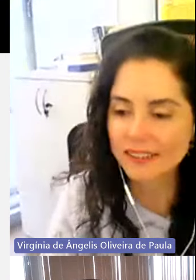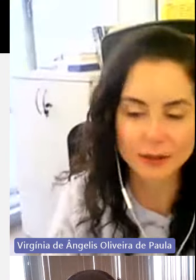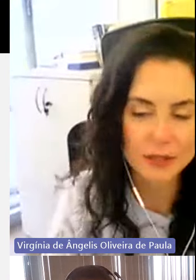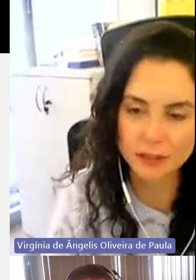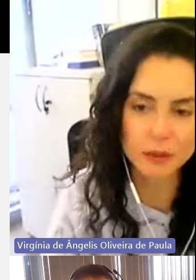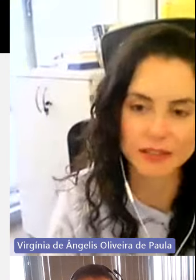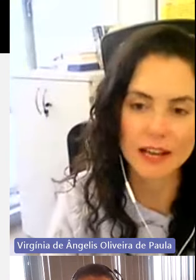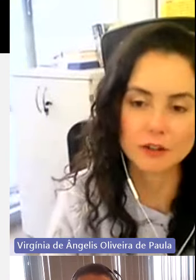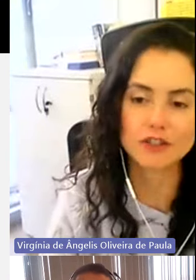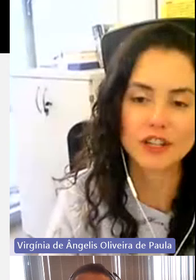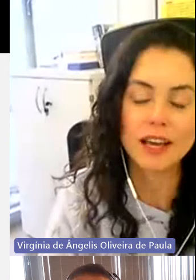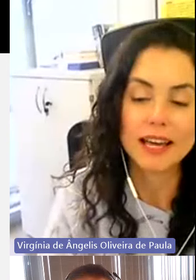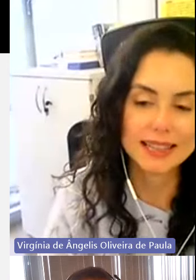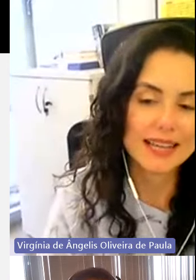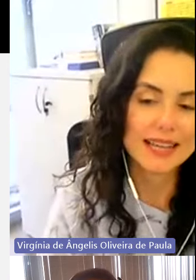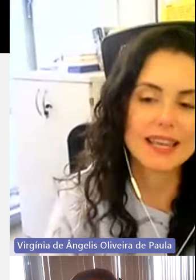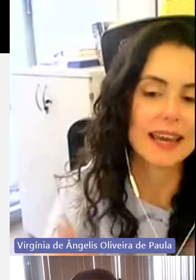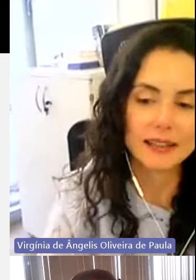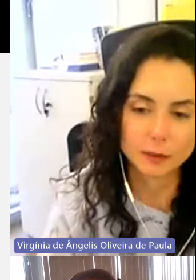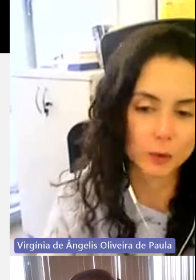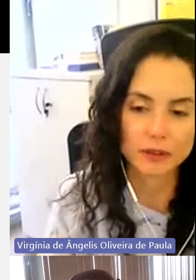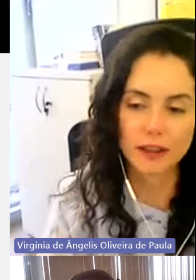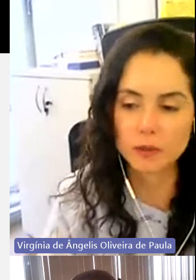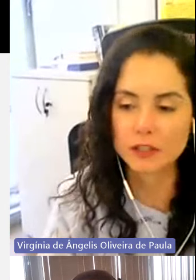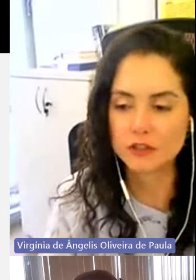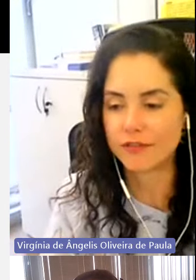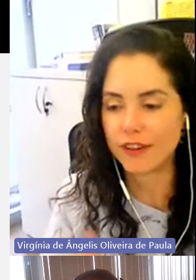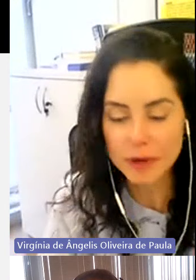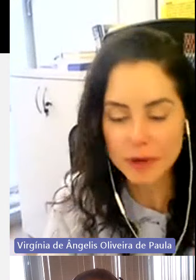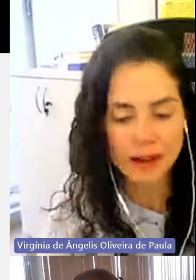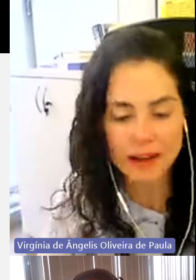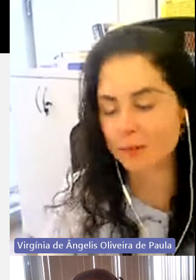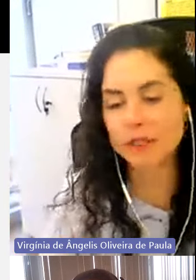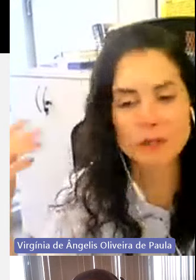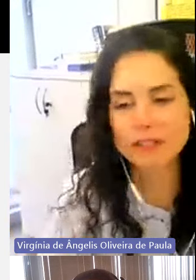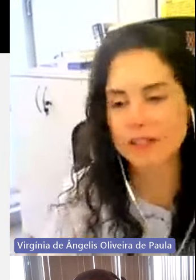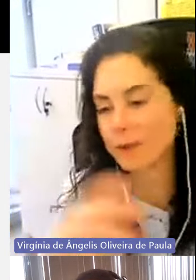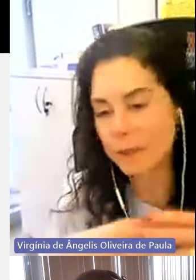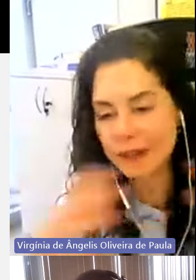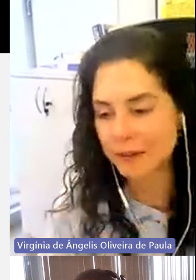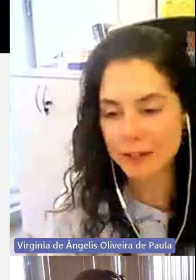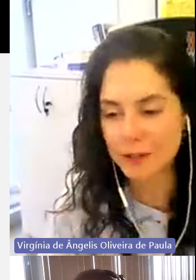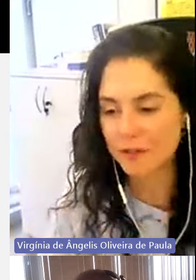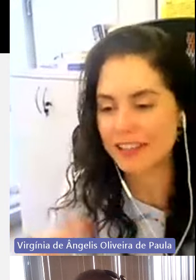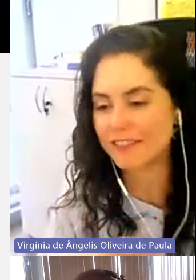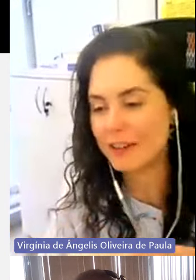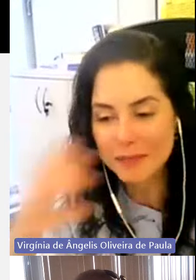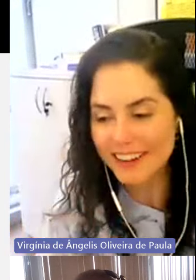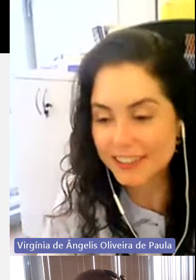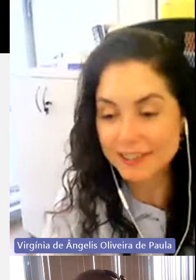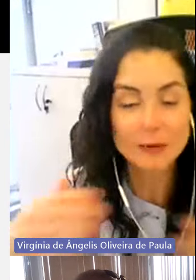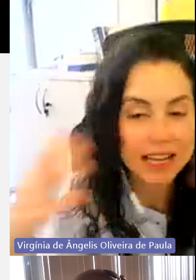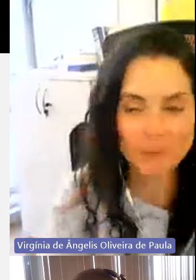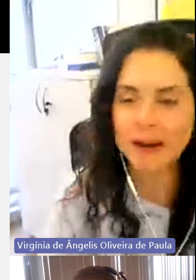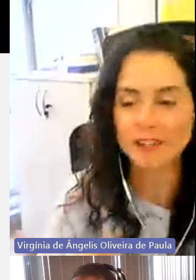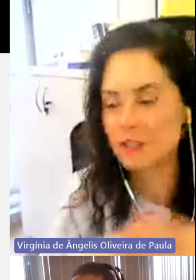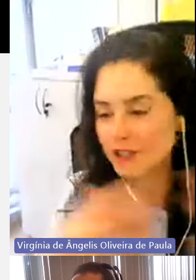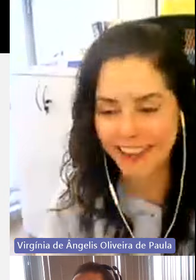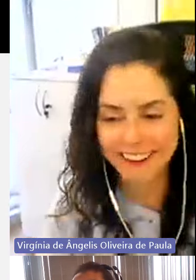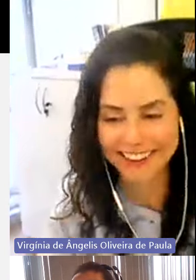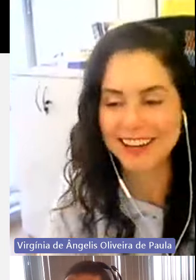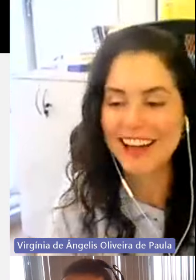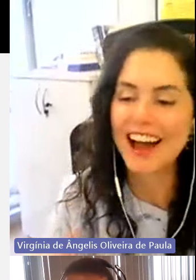humana a nossa natureza a gente nasce errando né quando a gente vai mamar muitas vezes o primeiro ato que a gente vai fazer vai mamar não sabe